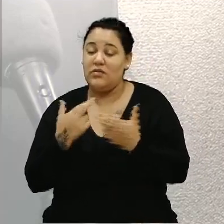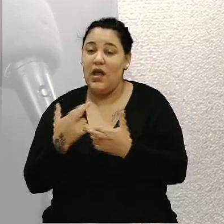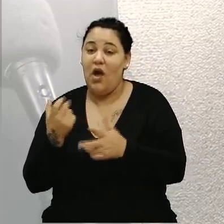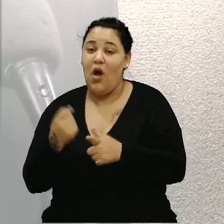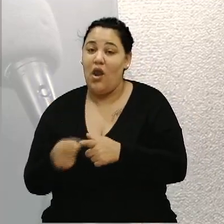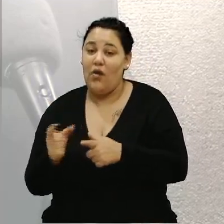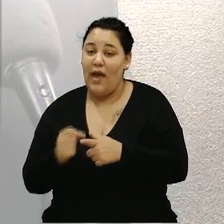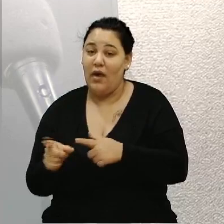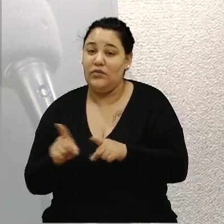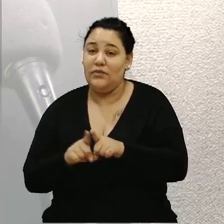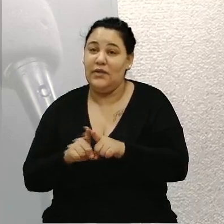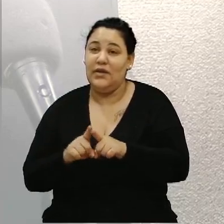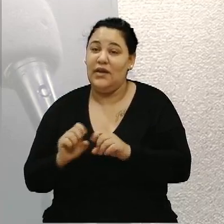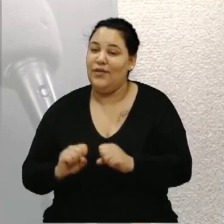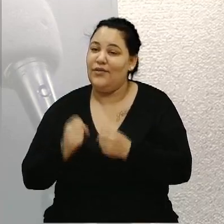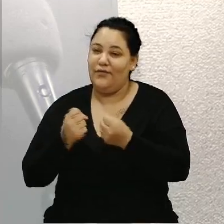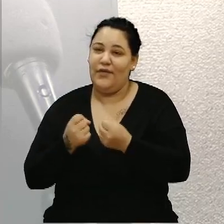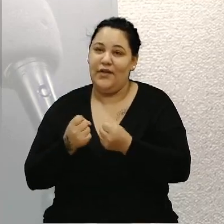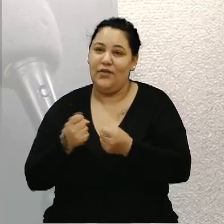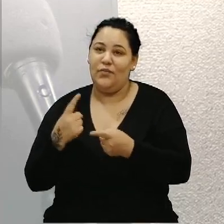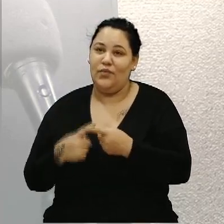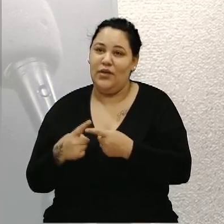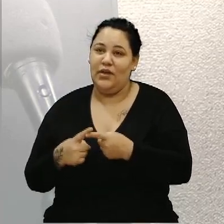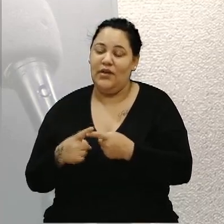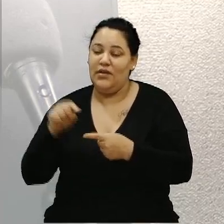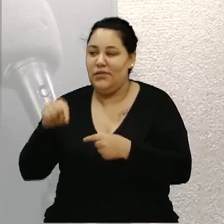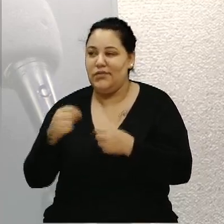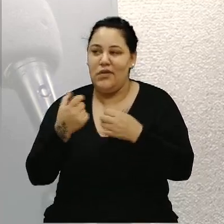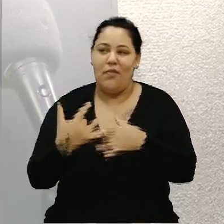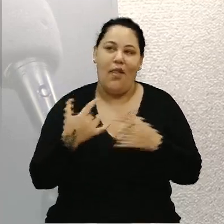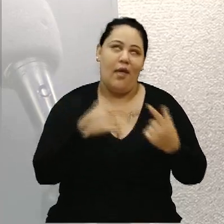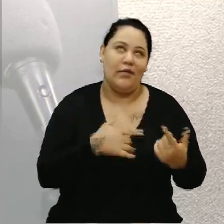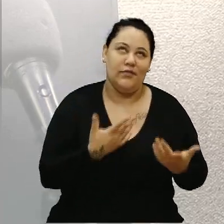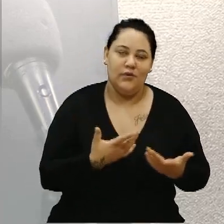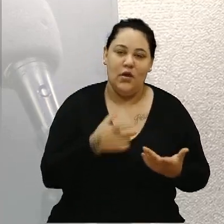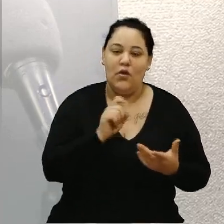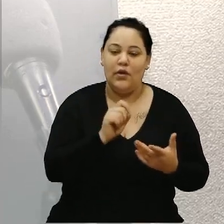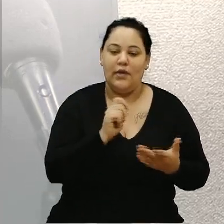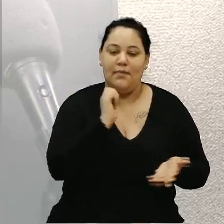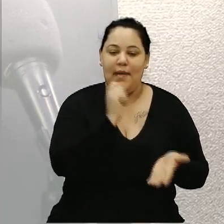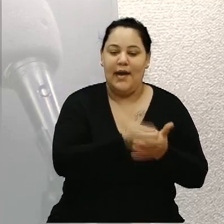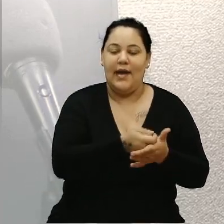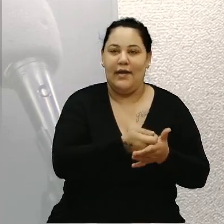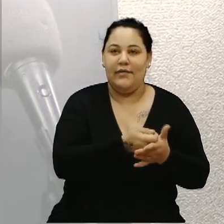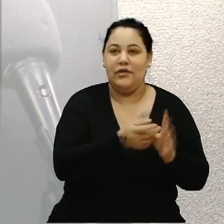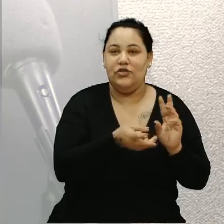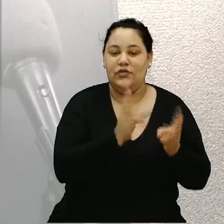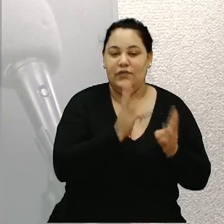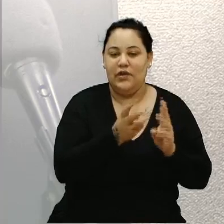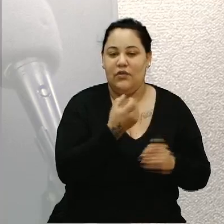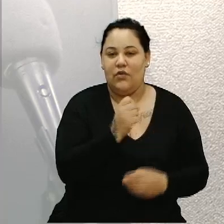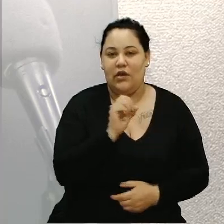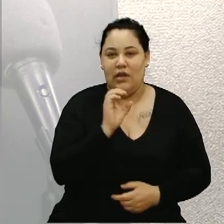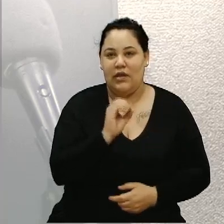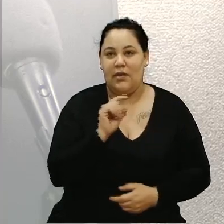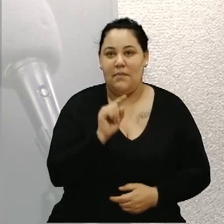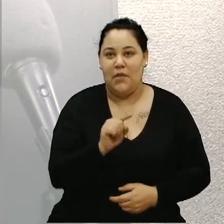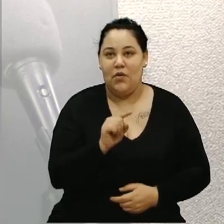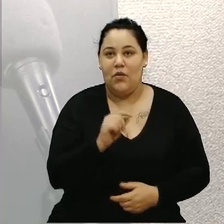eu defendo ali porque uma coisa justifica a outra, né? O que se pagava de van, com esses 80 mil, se paga no